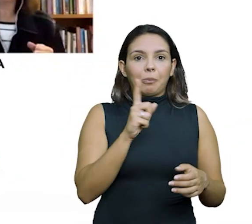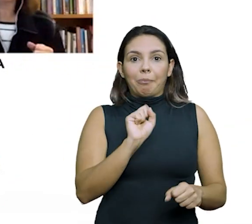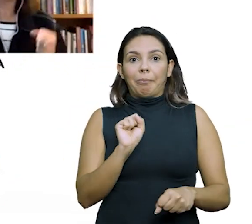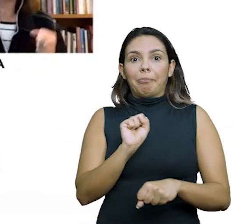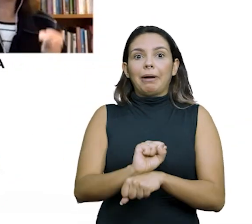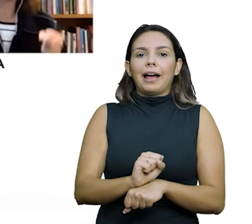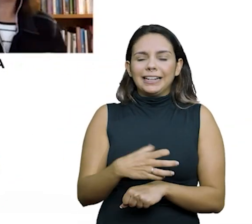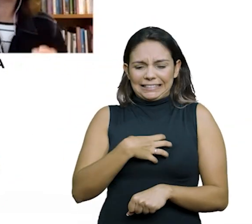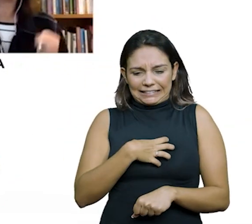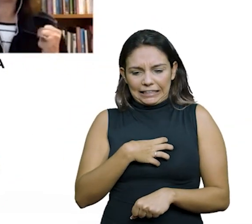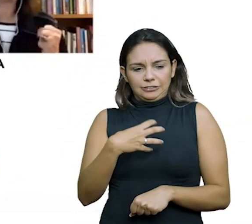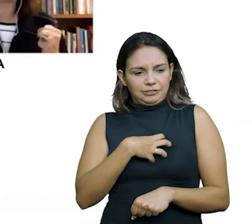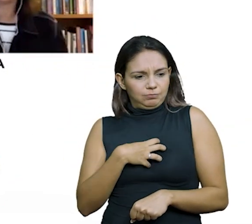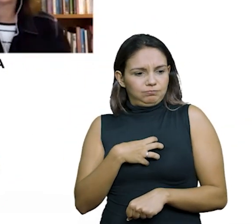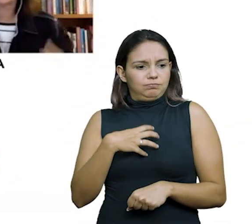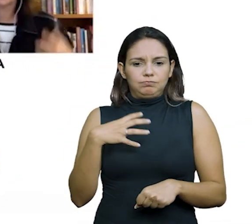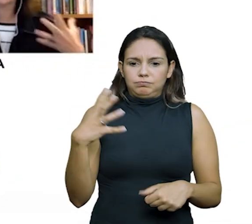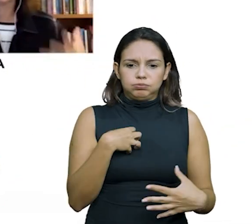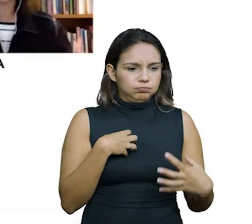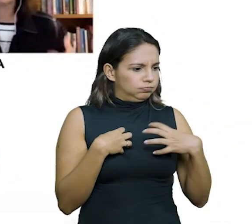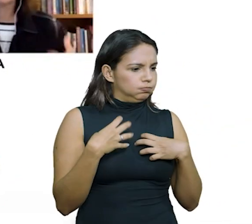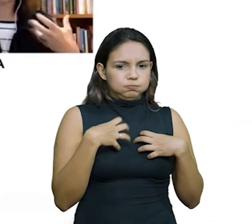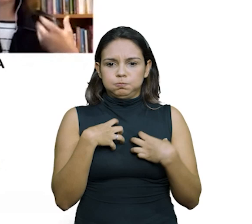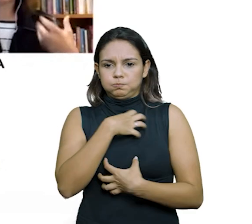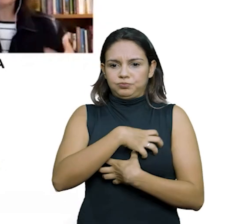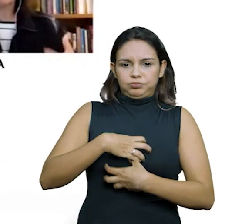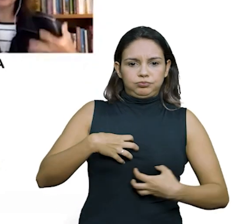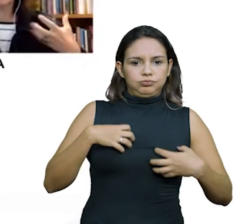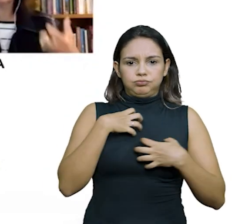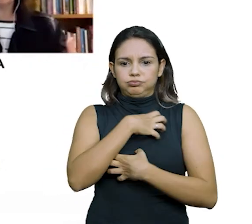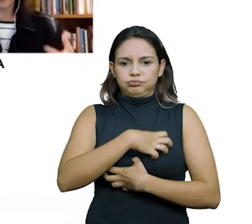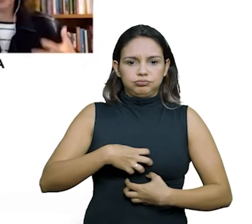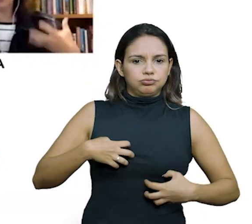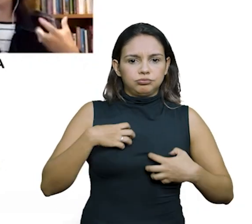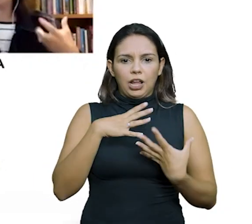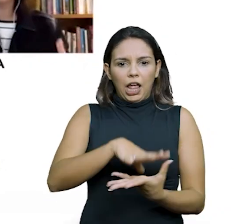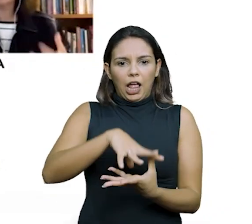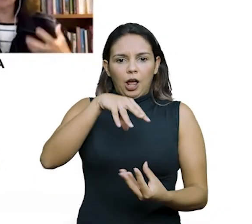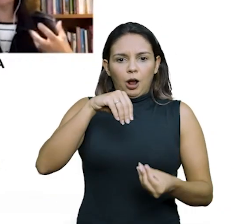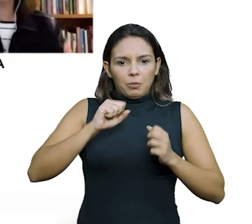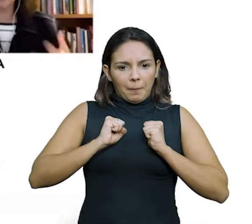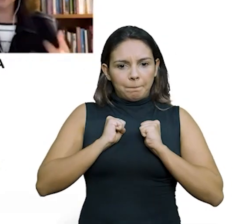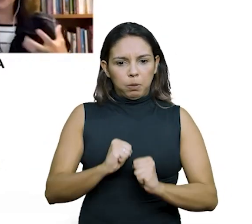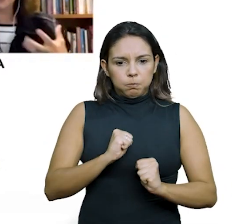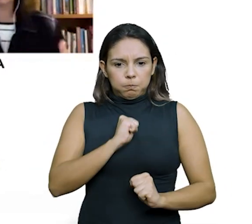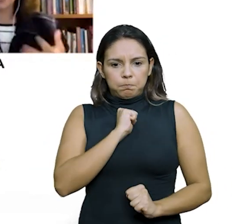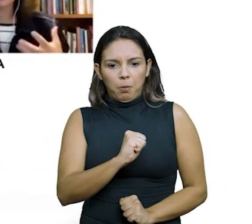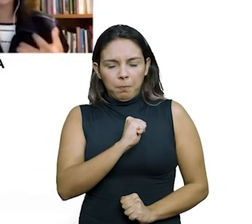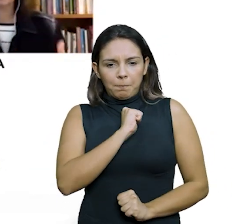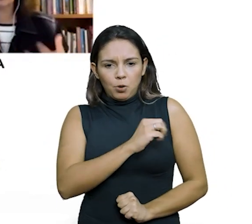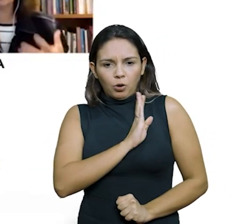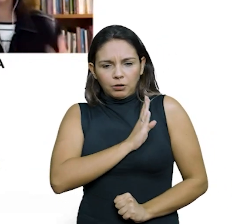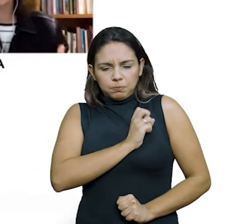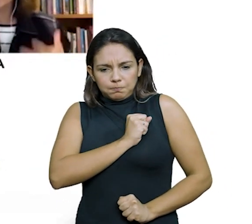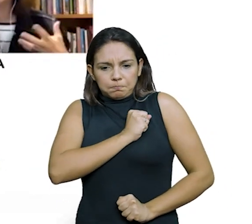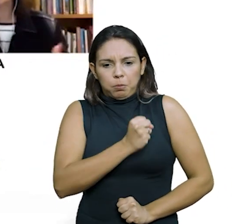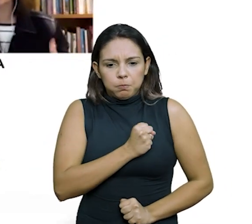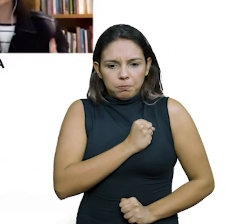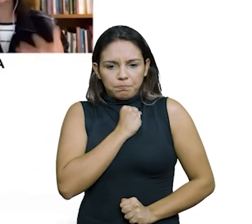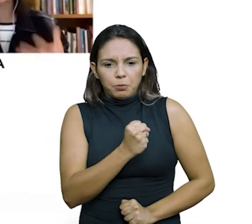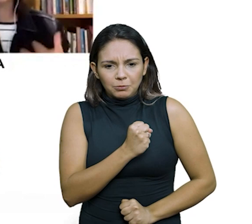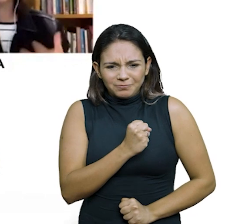não para de sentir, parece que a alma está pulsando, o coração está pulsando, aquela coisa